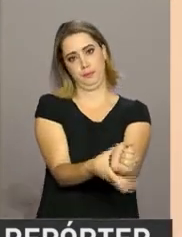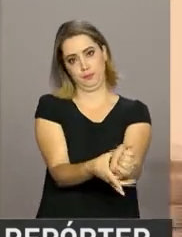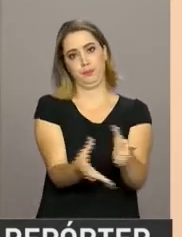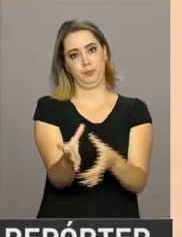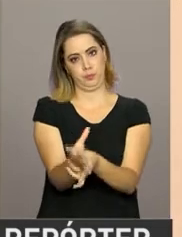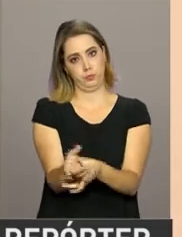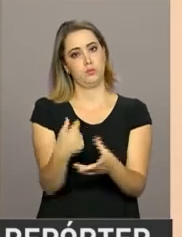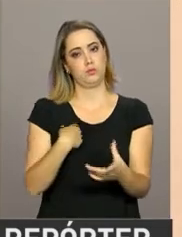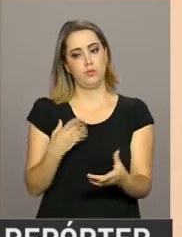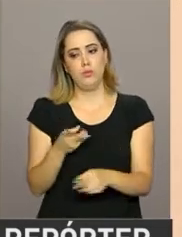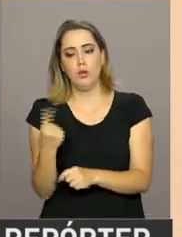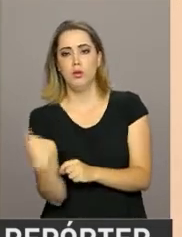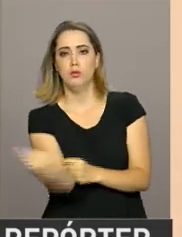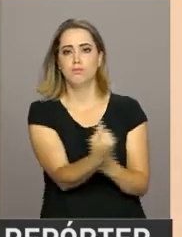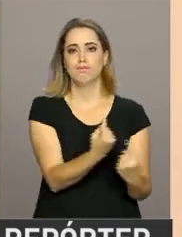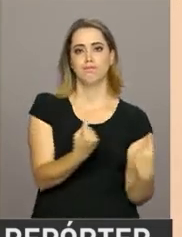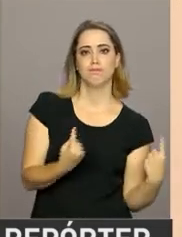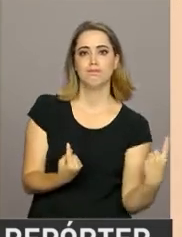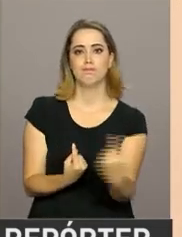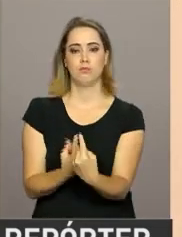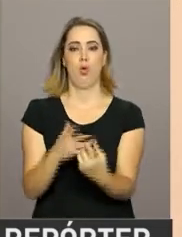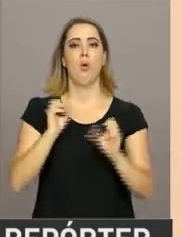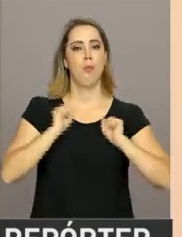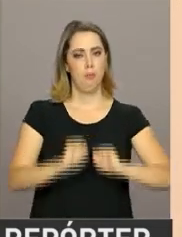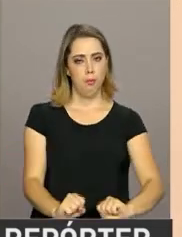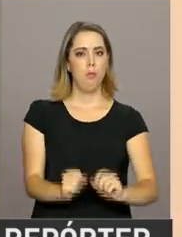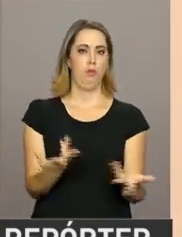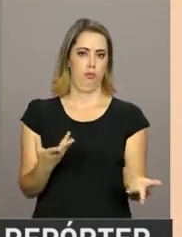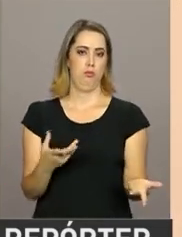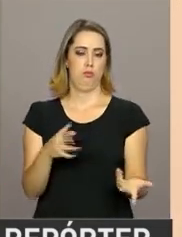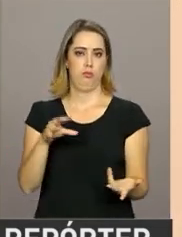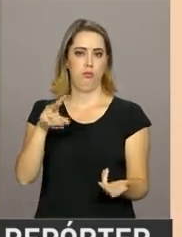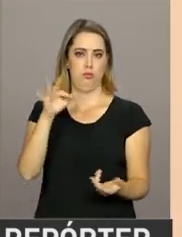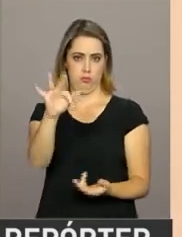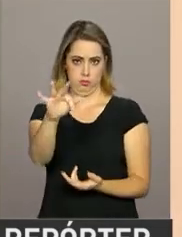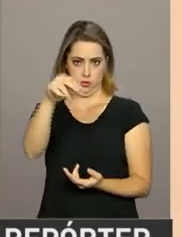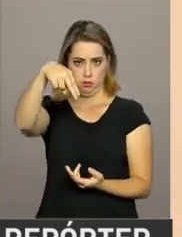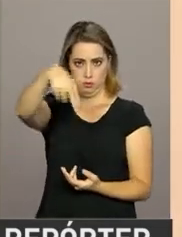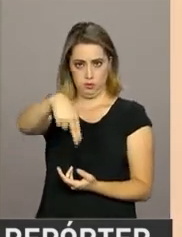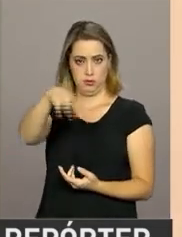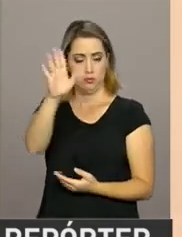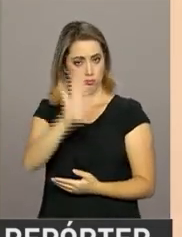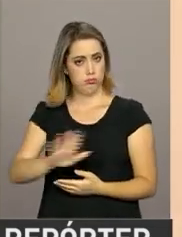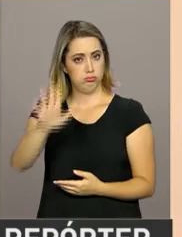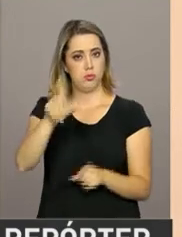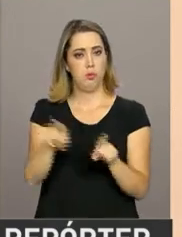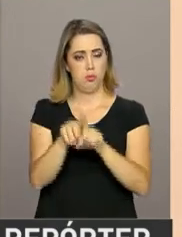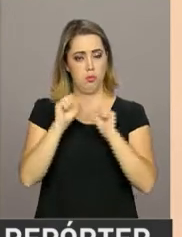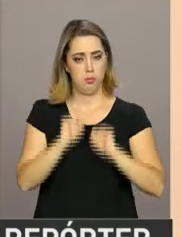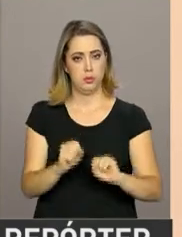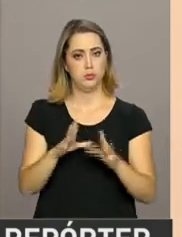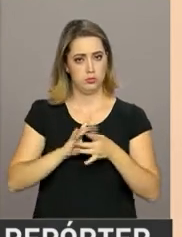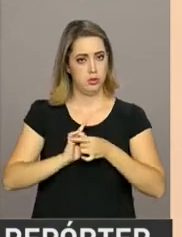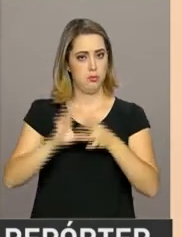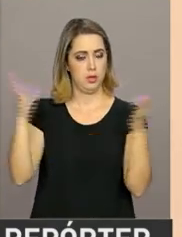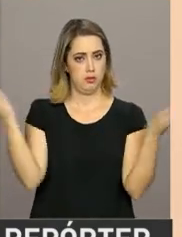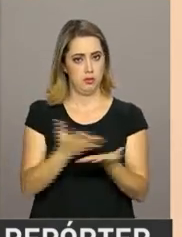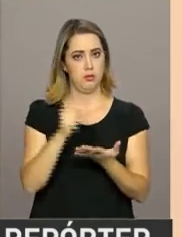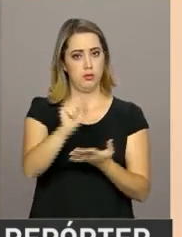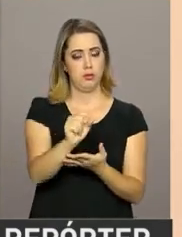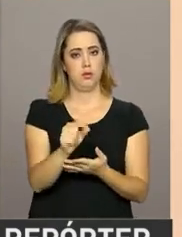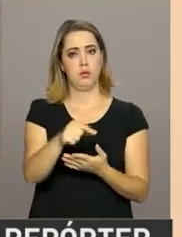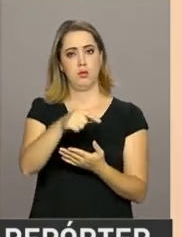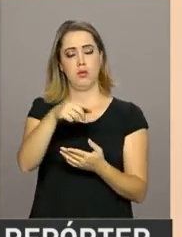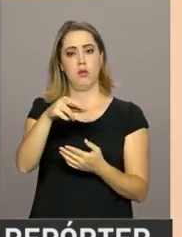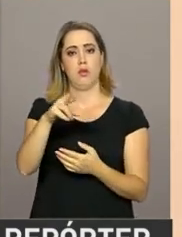fórum ou de um presídio para o outro e isso força nacional pode realizar e é isso que foi deferido tanto agora para o lema